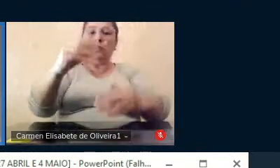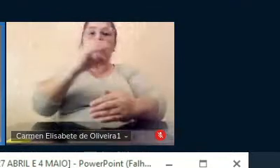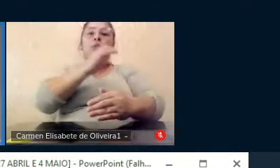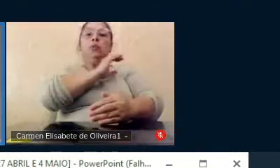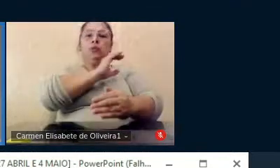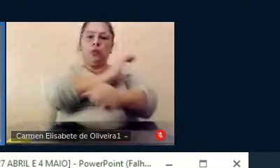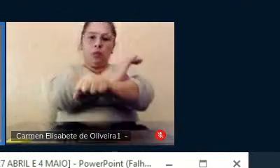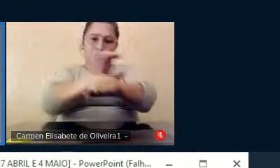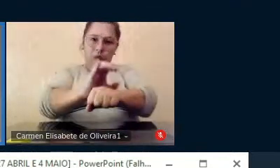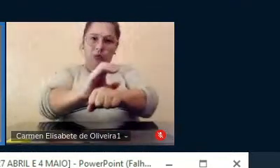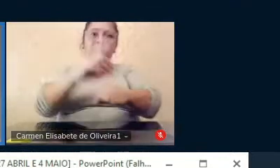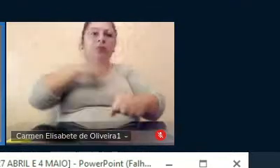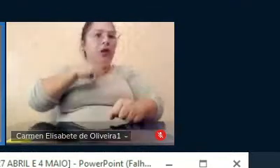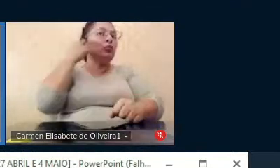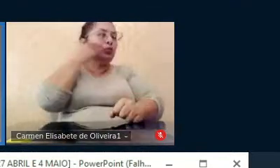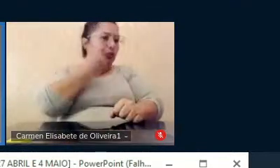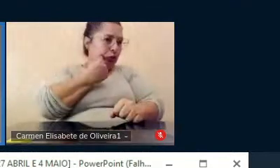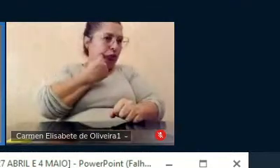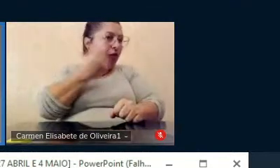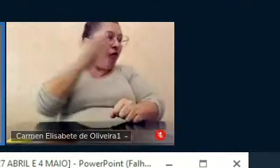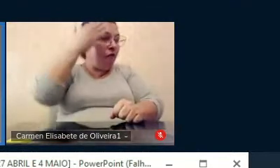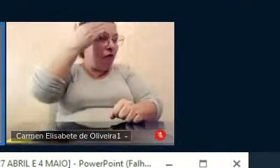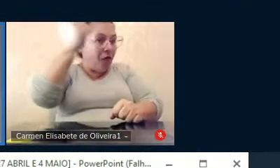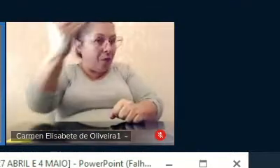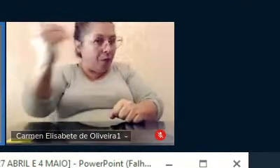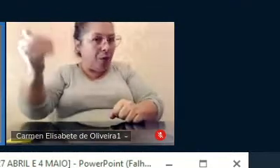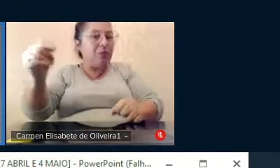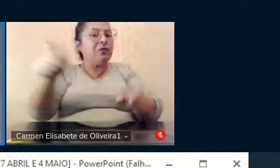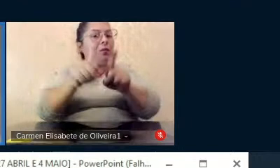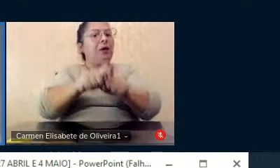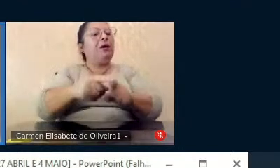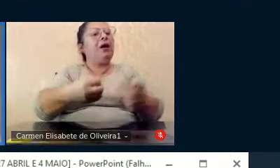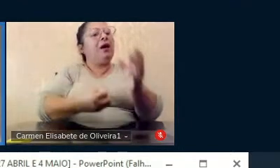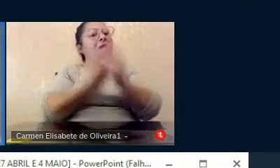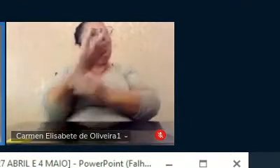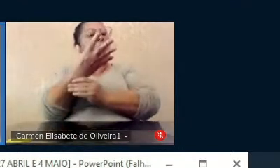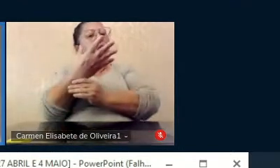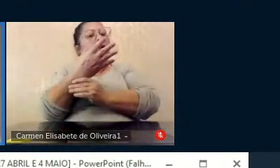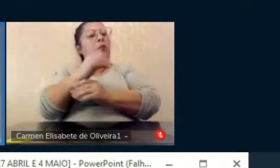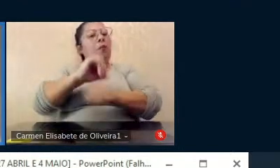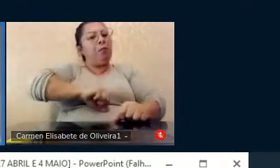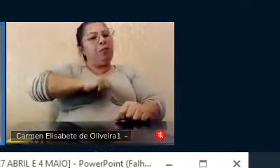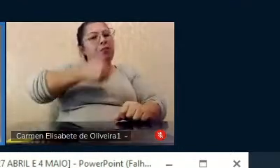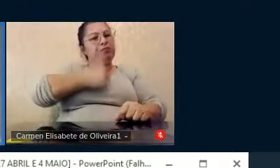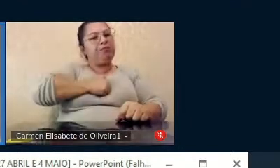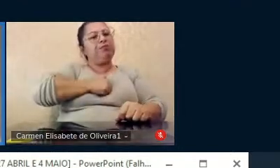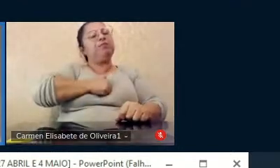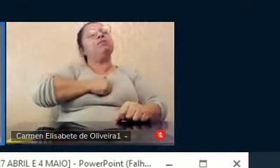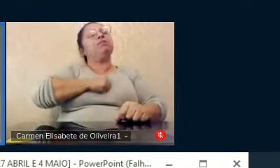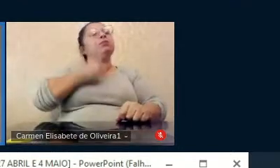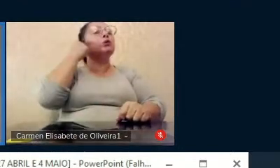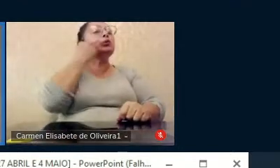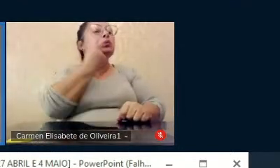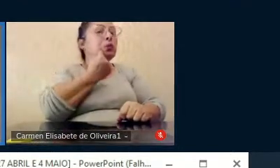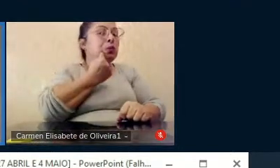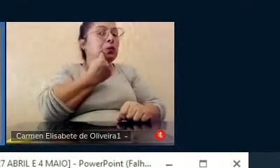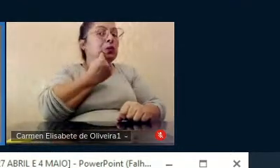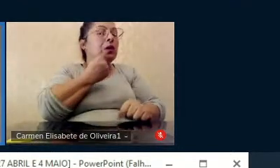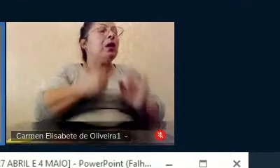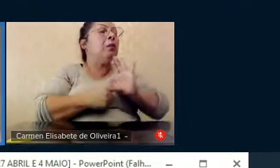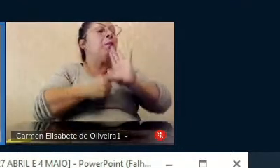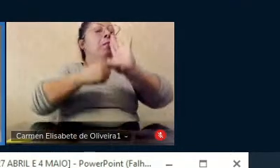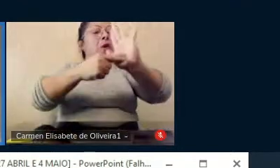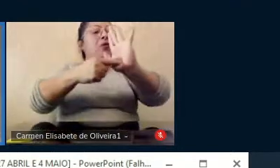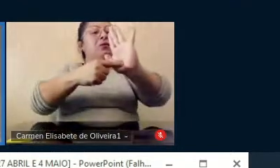surdo famoso que ele criou um personagem surdo e ele traz narrativas do mundo dos surdos,